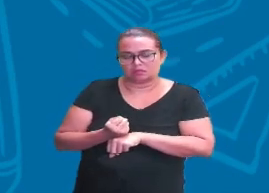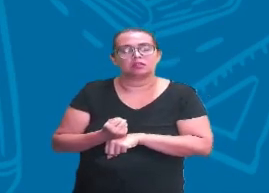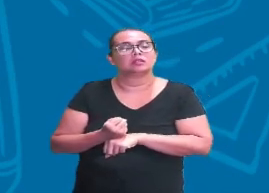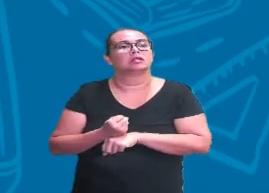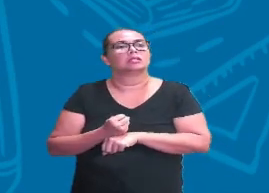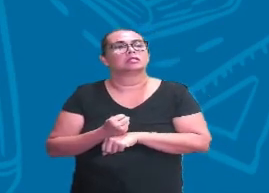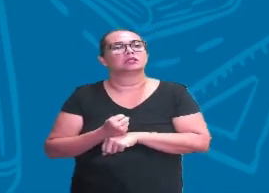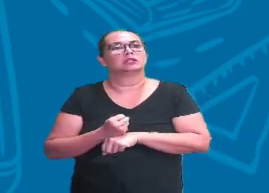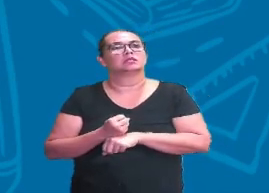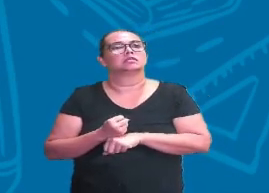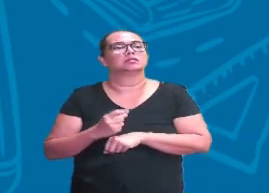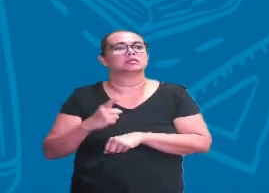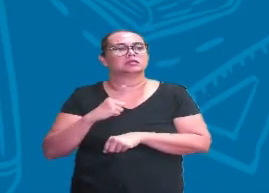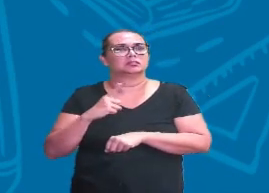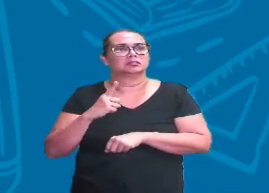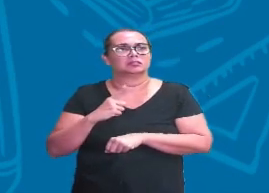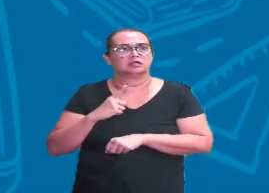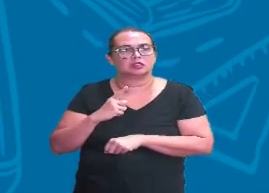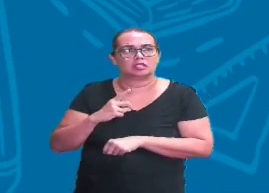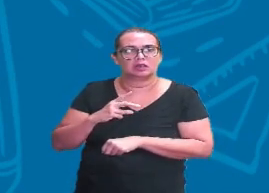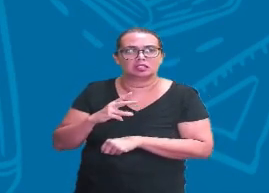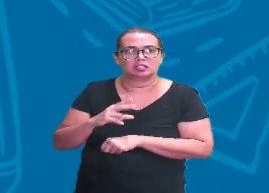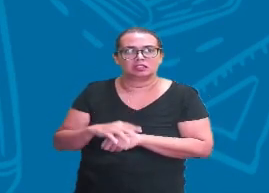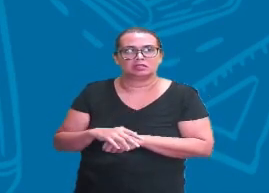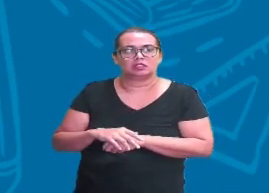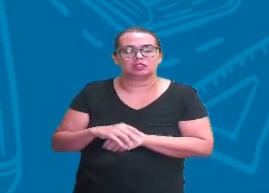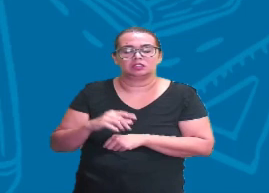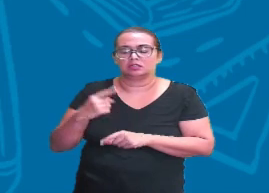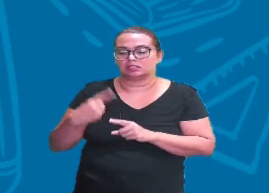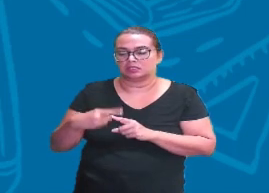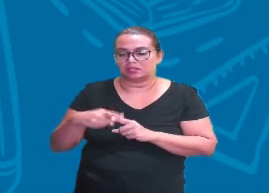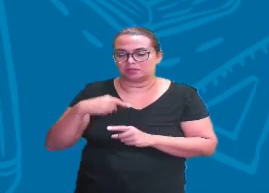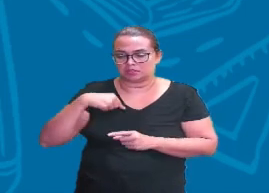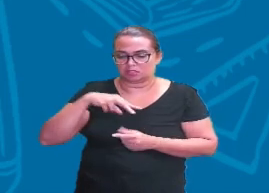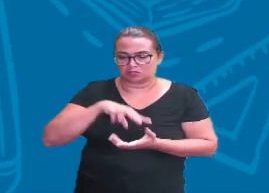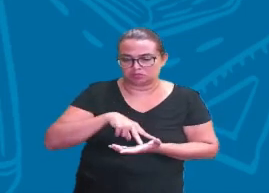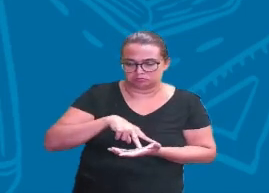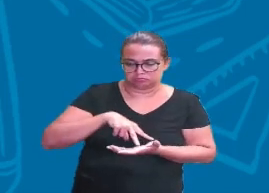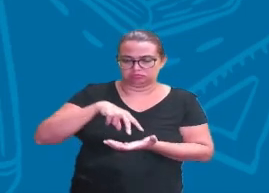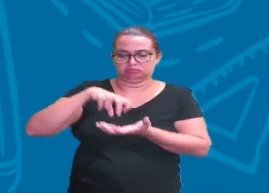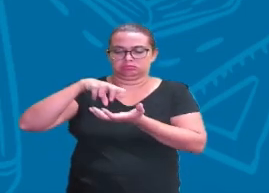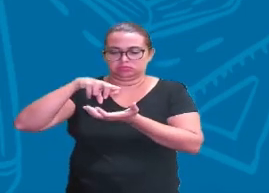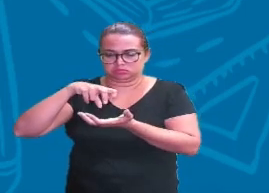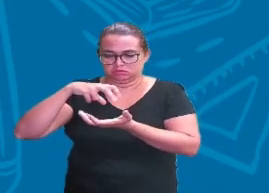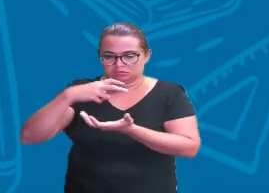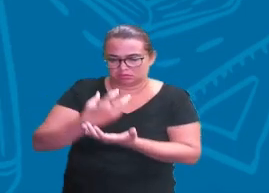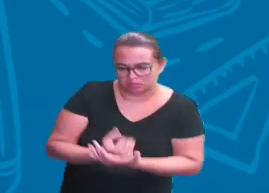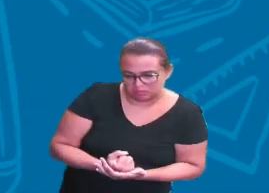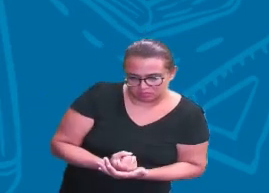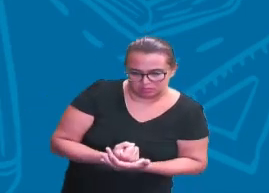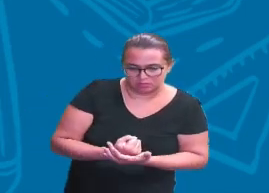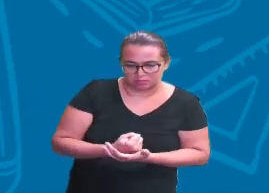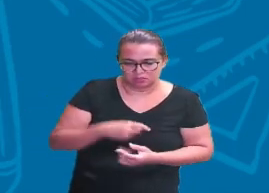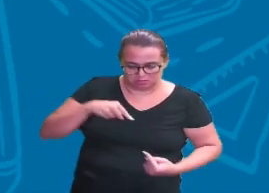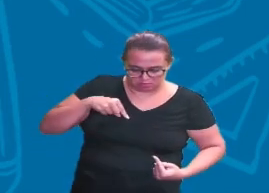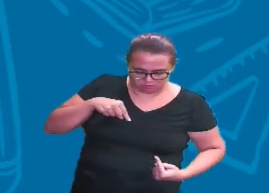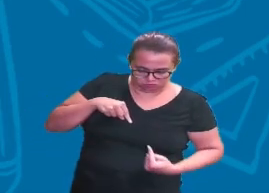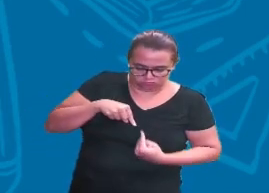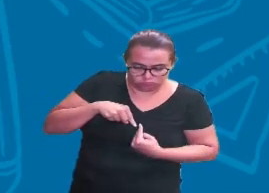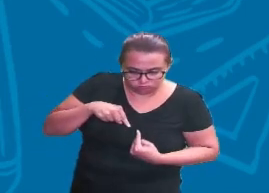mesma força com que você atrai a Terra. Então, o valor da força gravitacional depende de